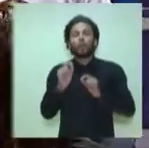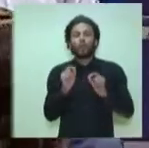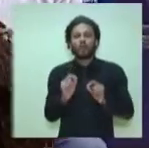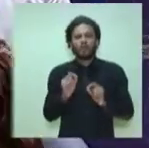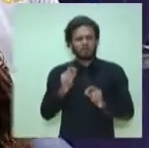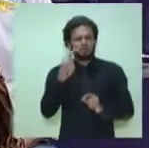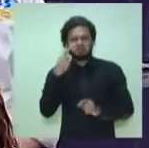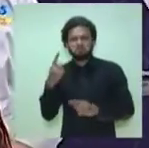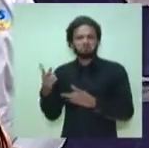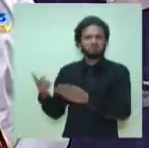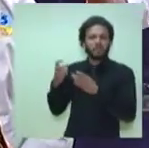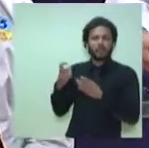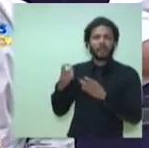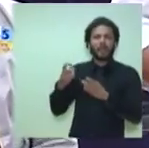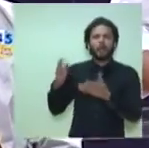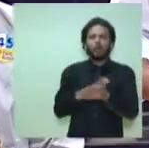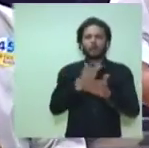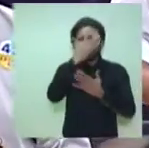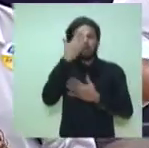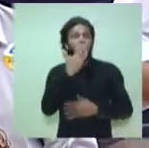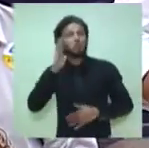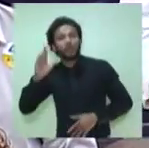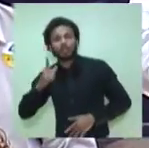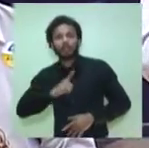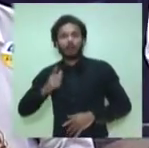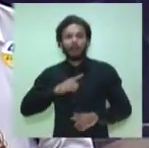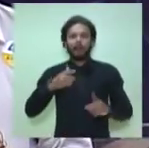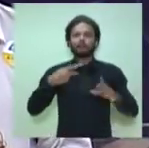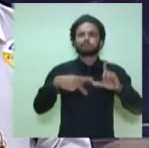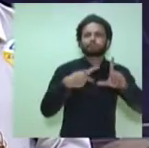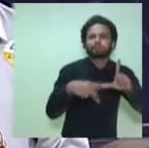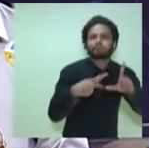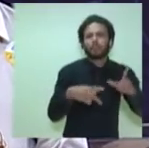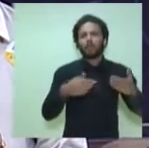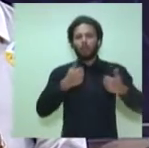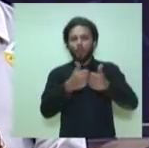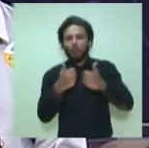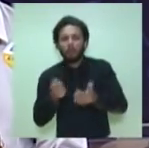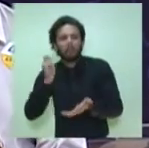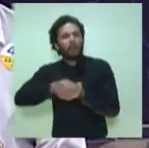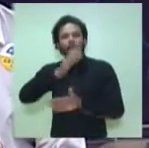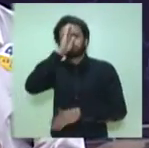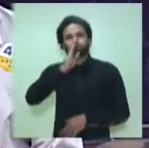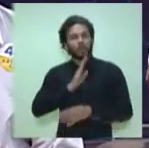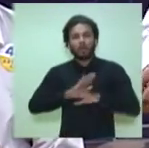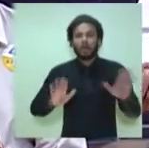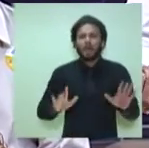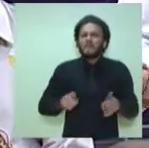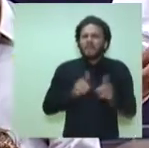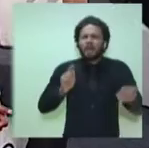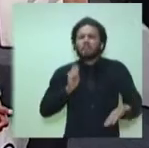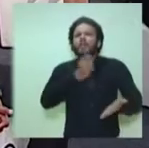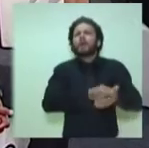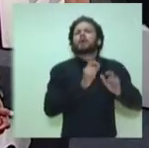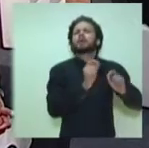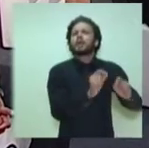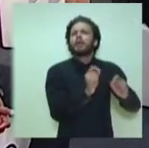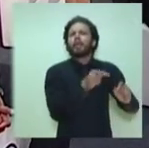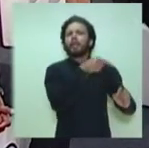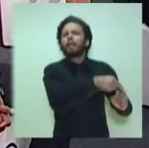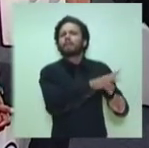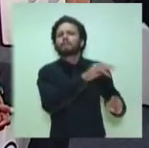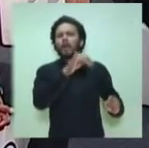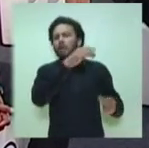na campanha do primeiro turno, muita gente prometendo passe livre, como se isso ninguém pagasse essa conta. Alguém paga essa conta. Não adianta